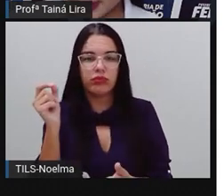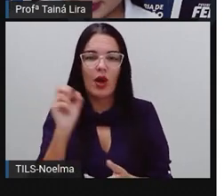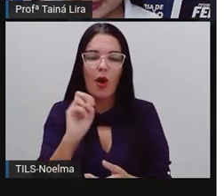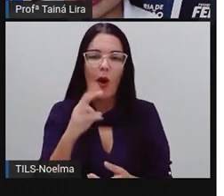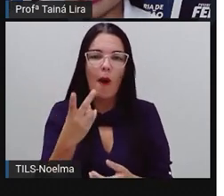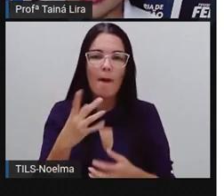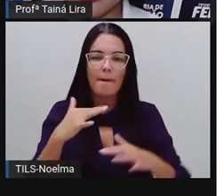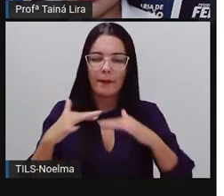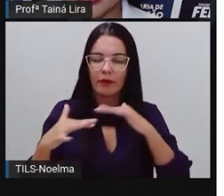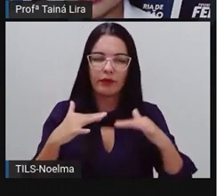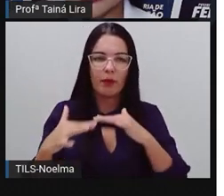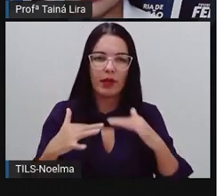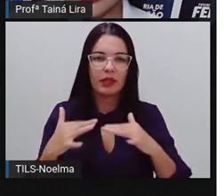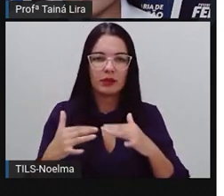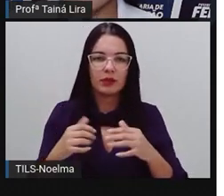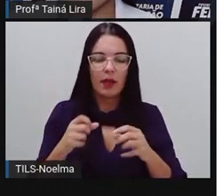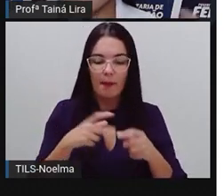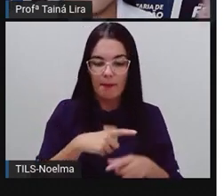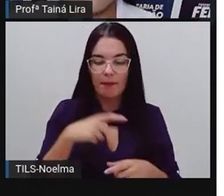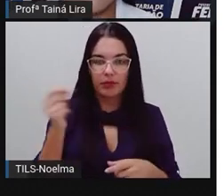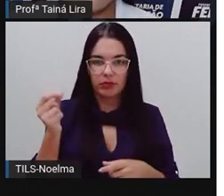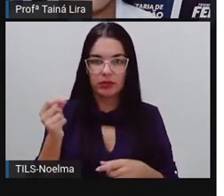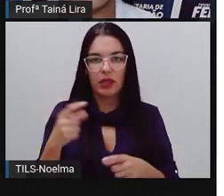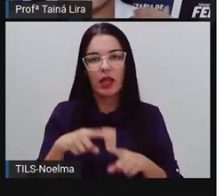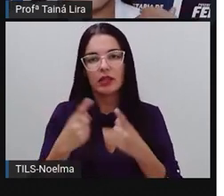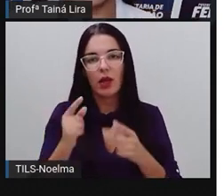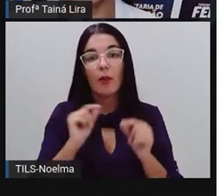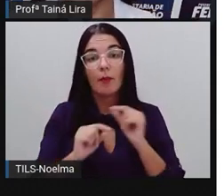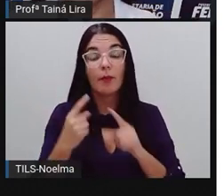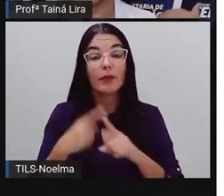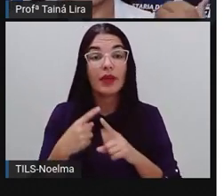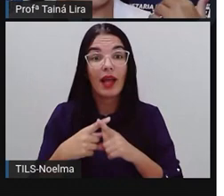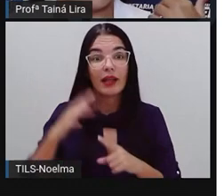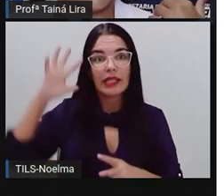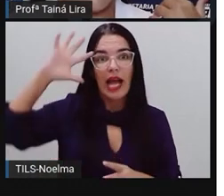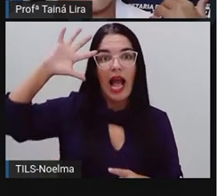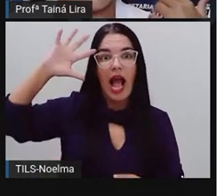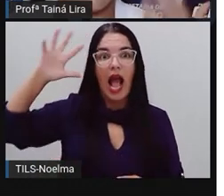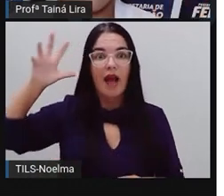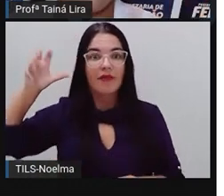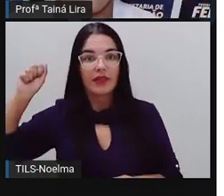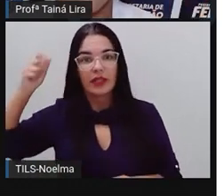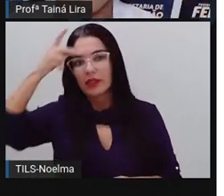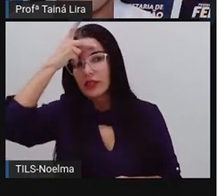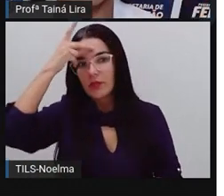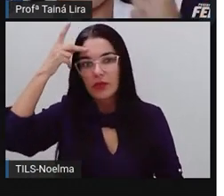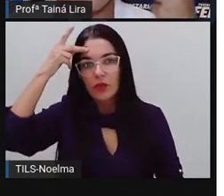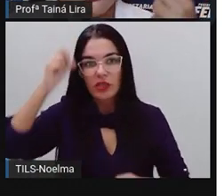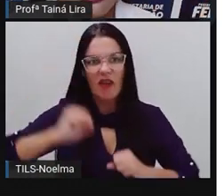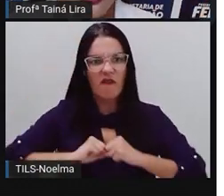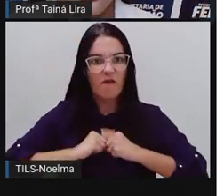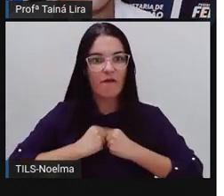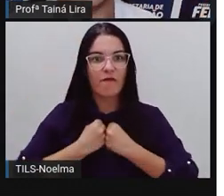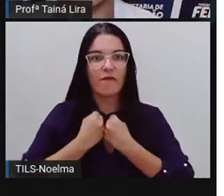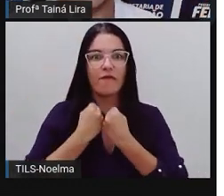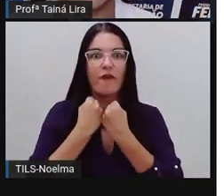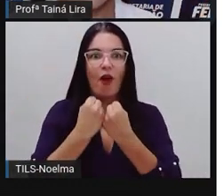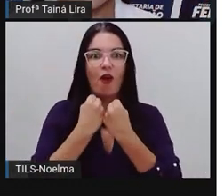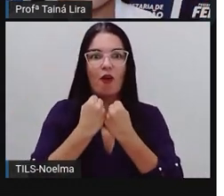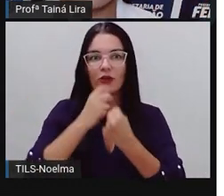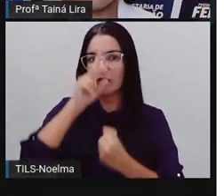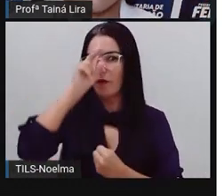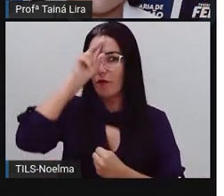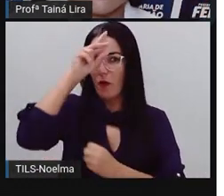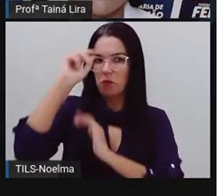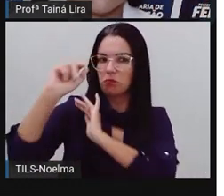de rebelião e enfim até porque os africanos né é um e foram como muito forte